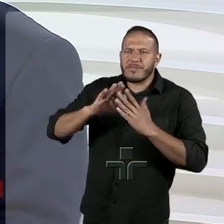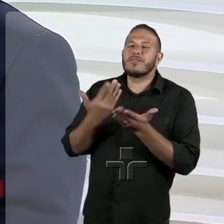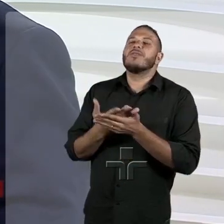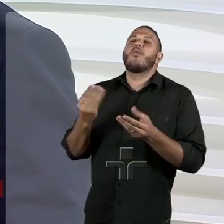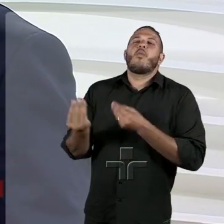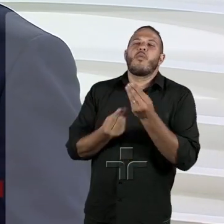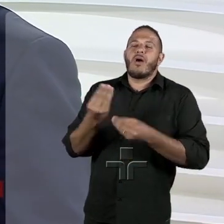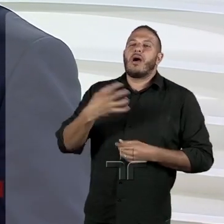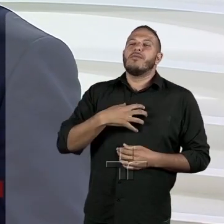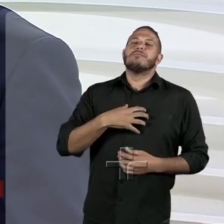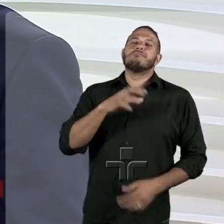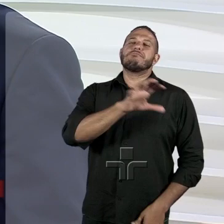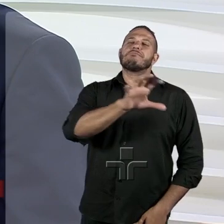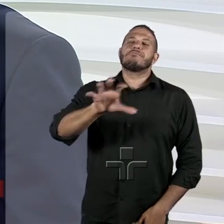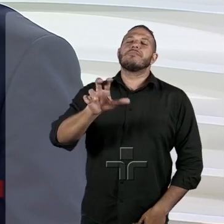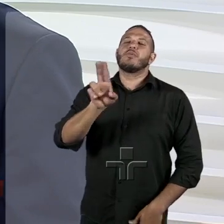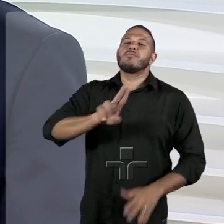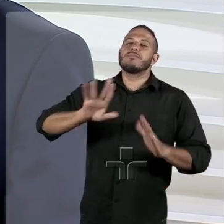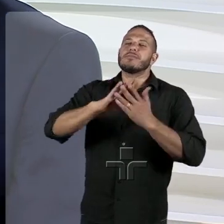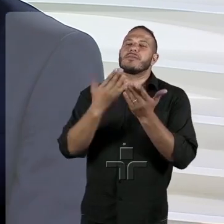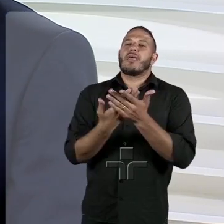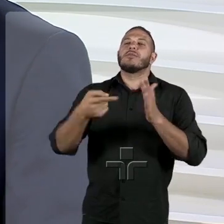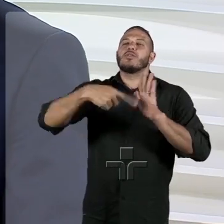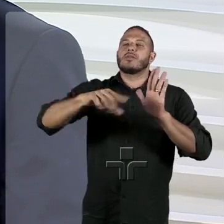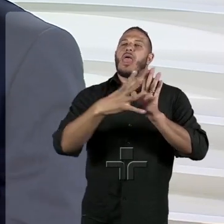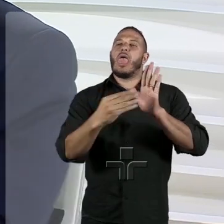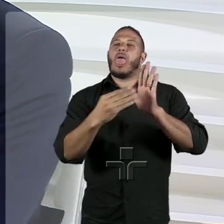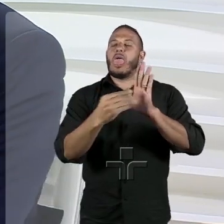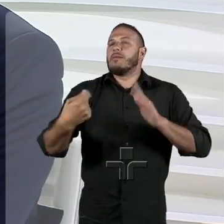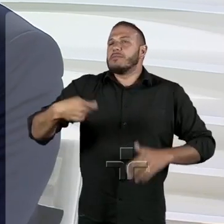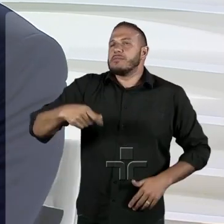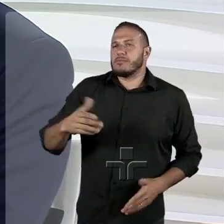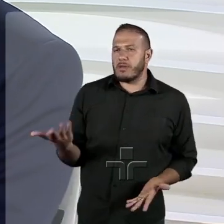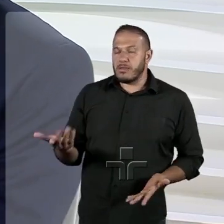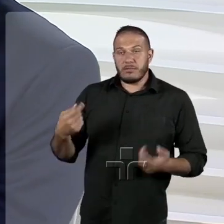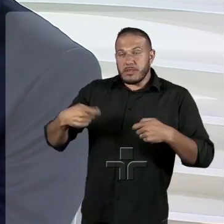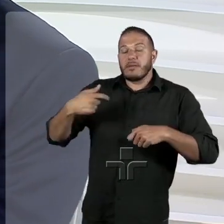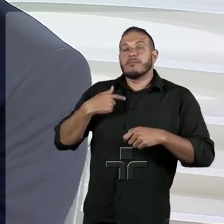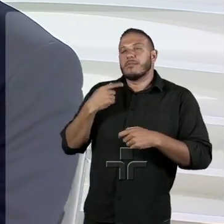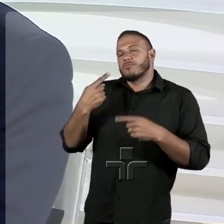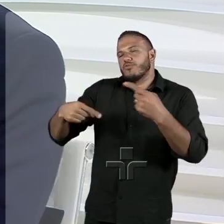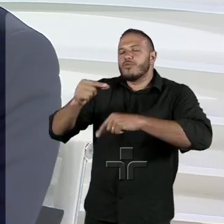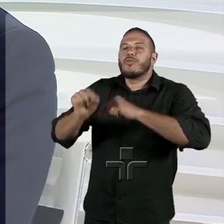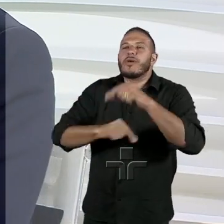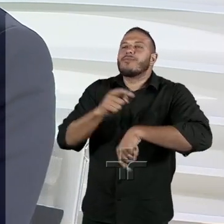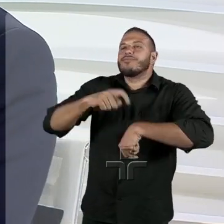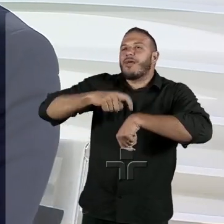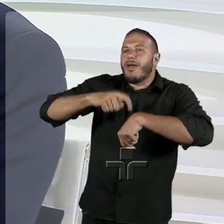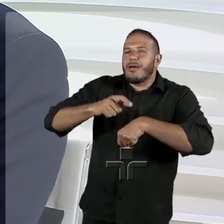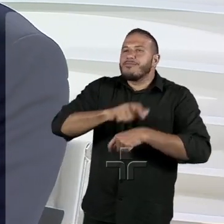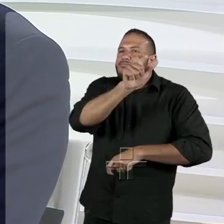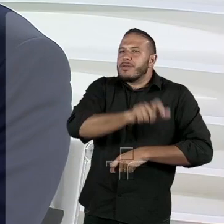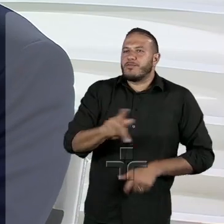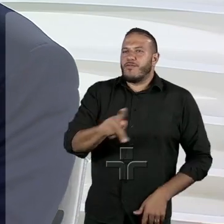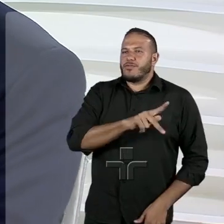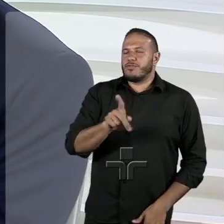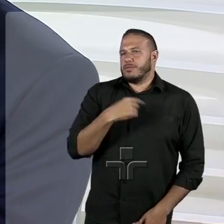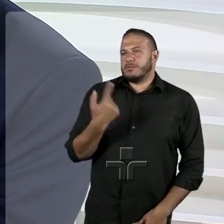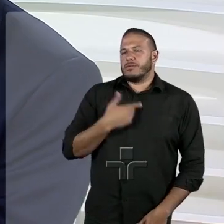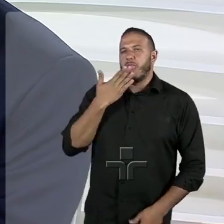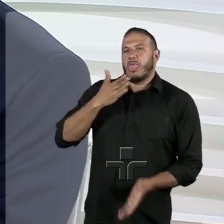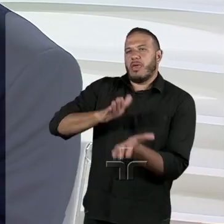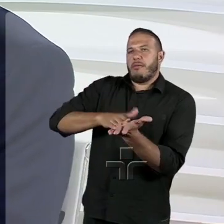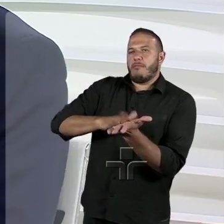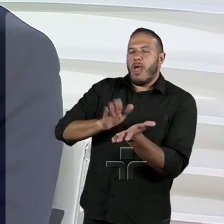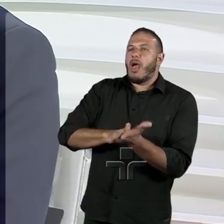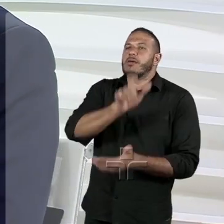de universidade nós precisamos. Nós precisamos discutir o tempo do professor. Eu sempre falo, olha, a gente cobra que o professor tenha